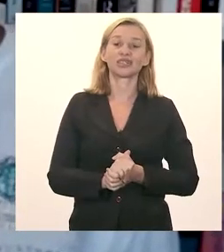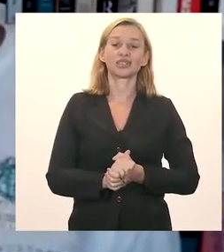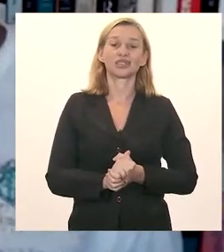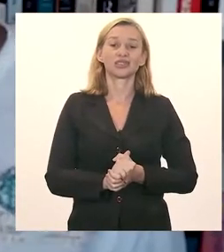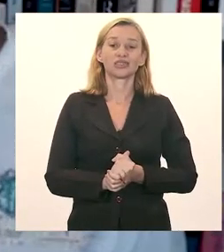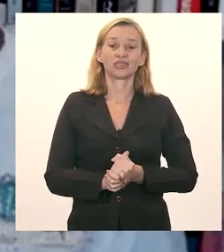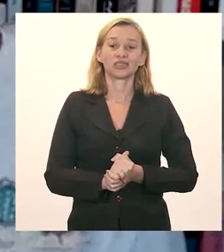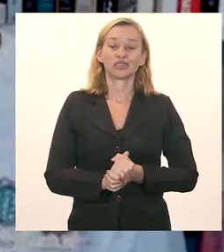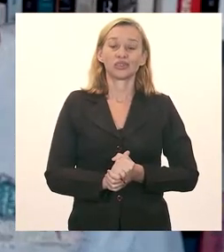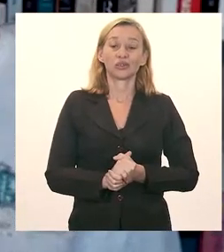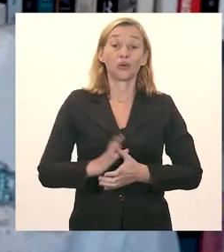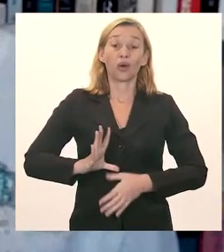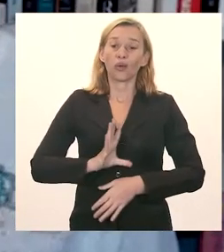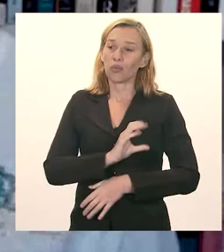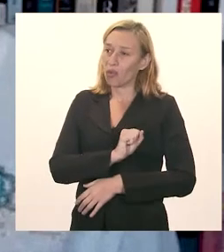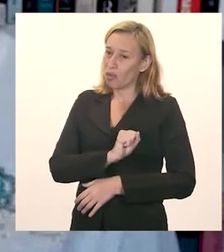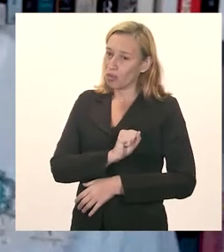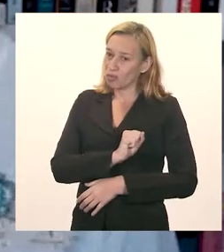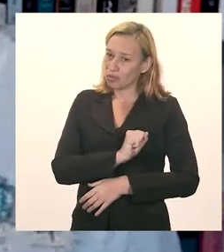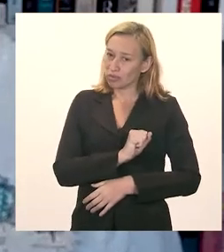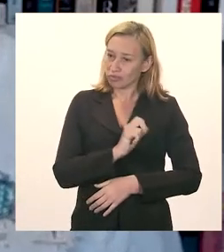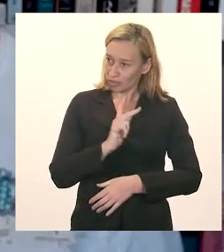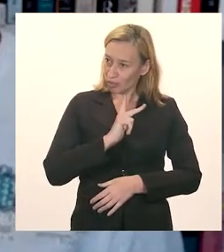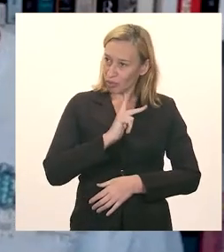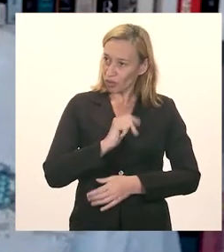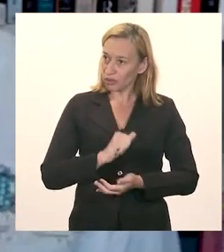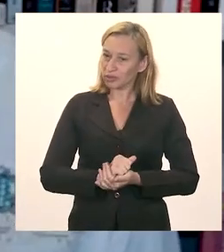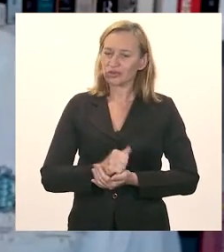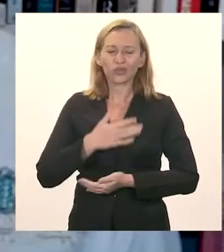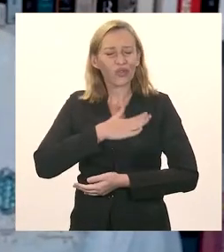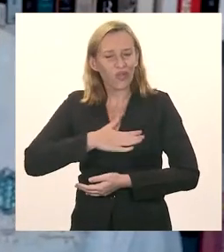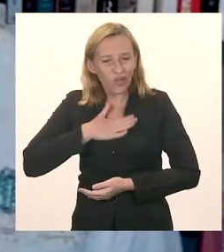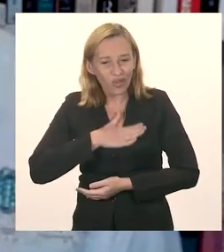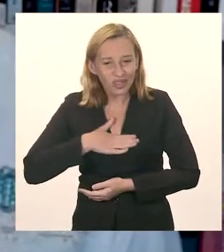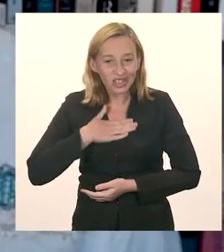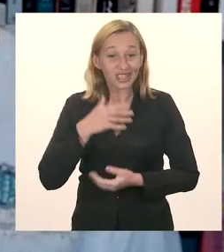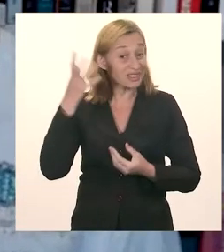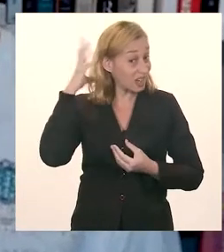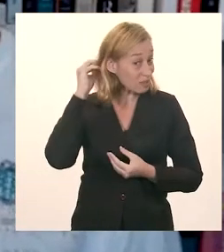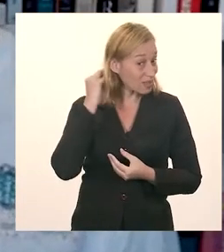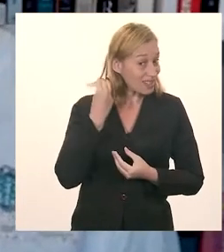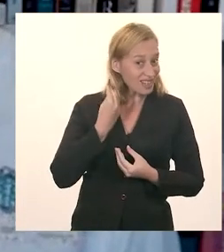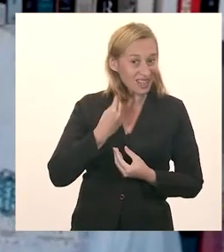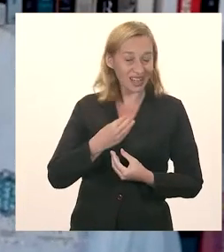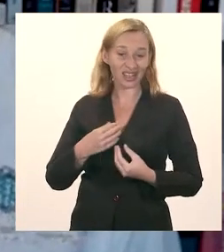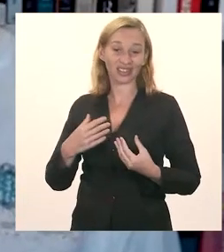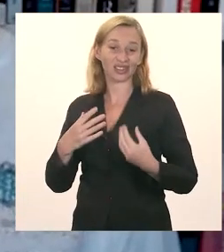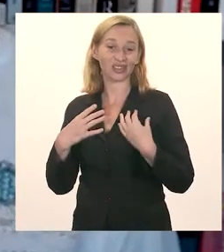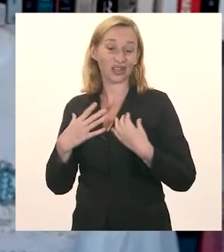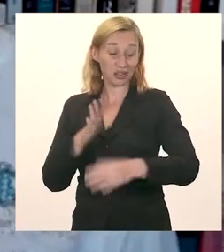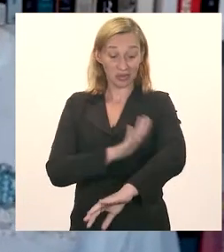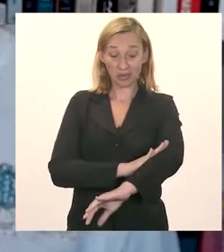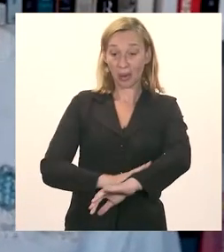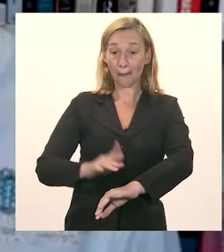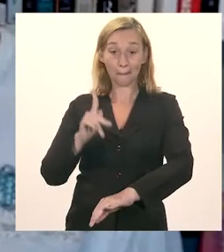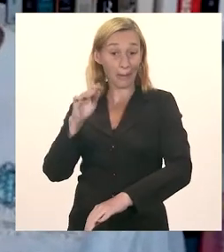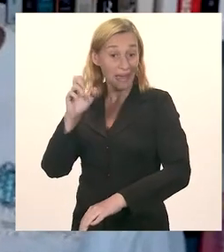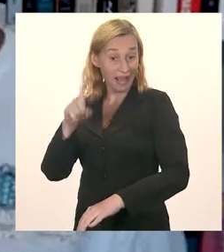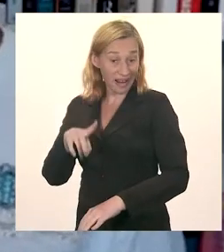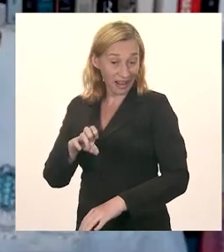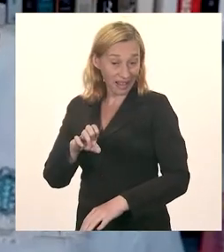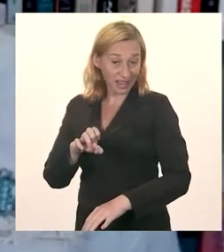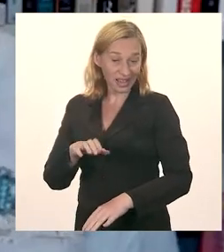uma autoestima, um amor por você mesma. Gostar do seu cabelo, gostar da sua tonalidade de